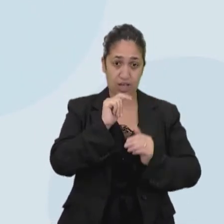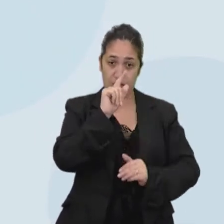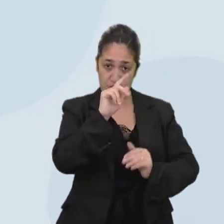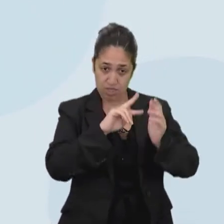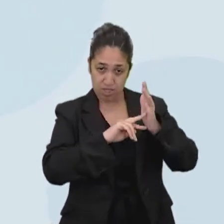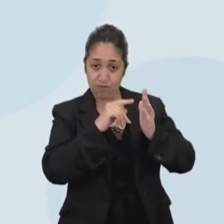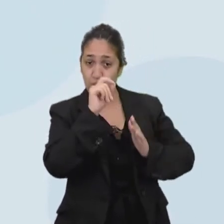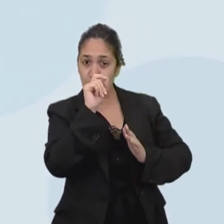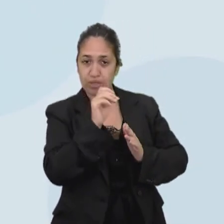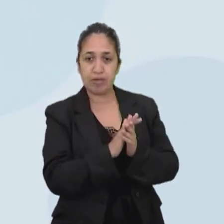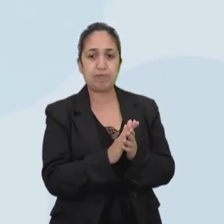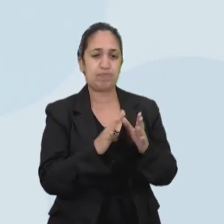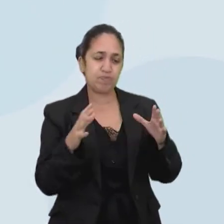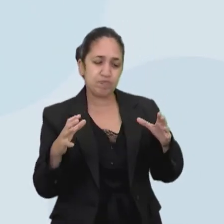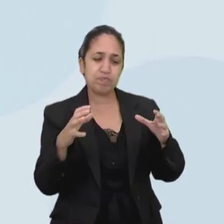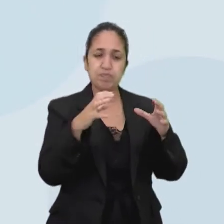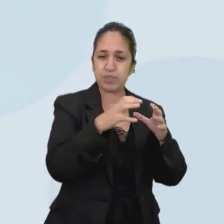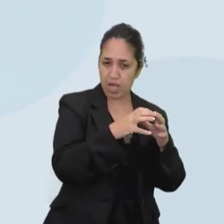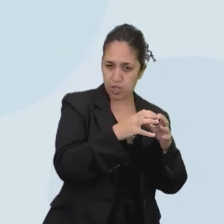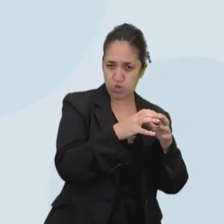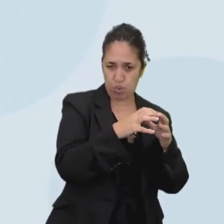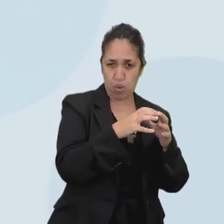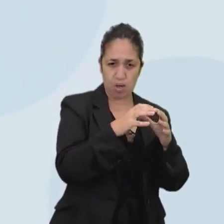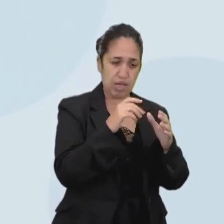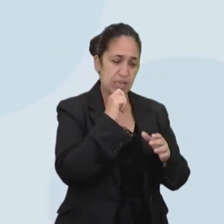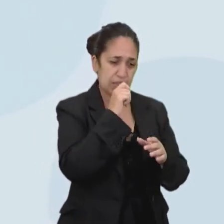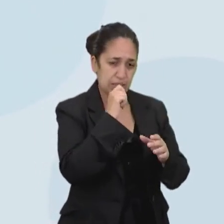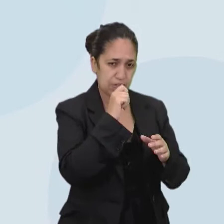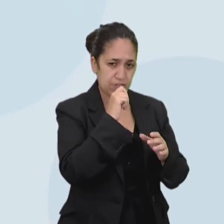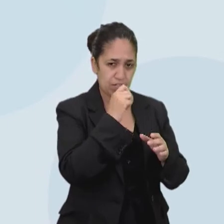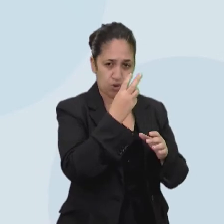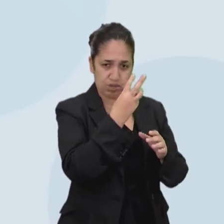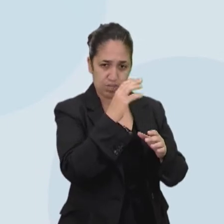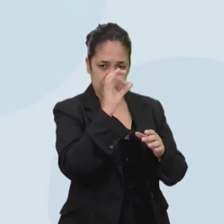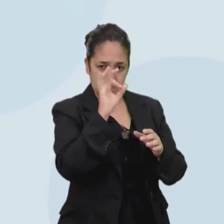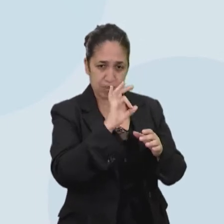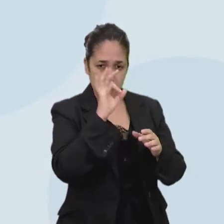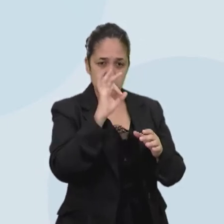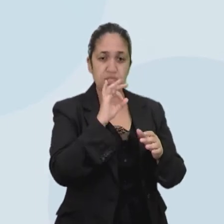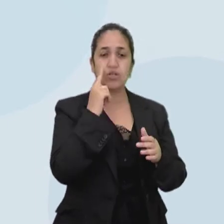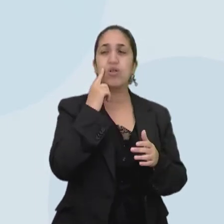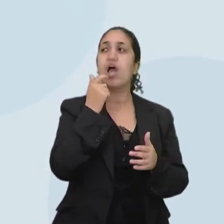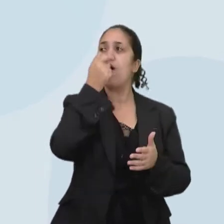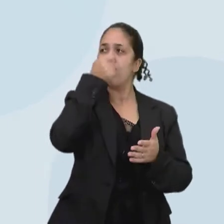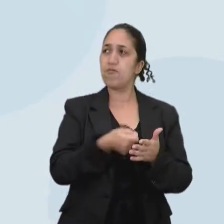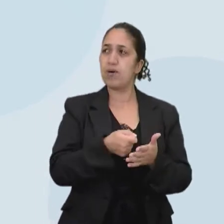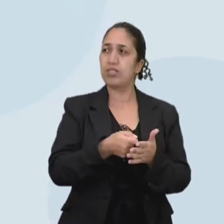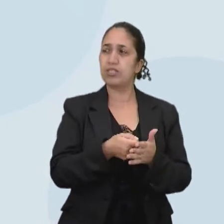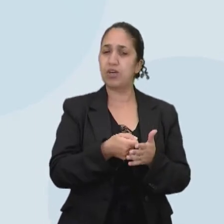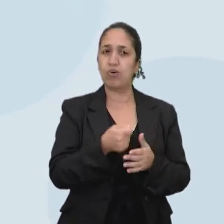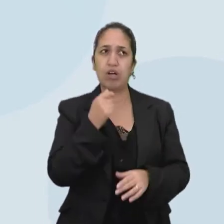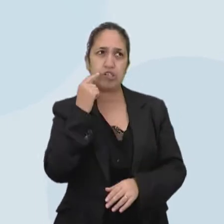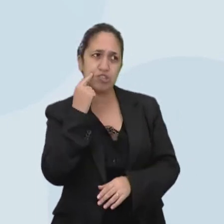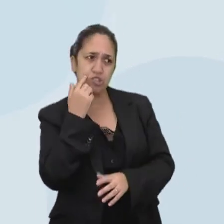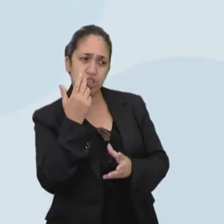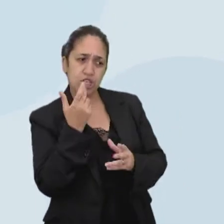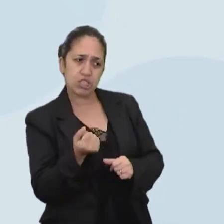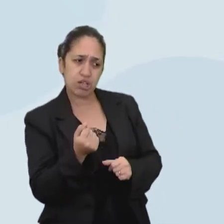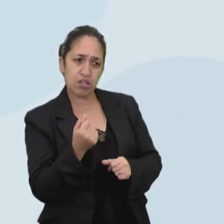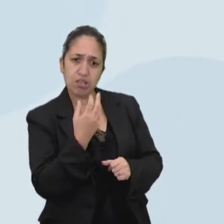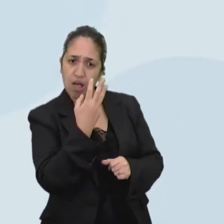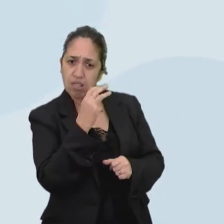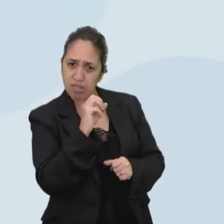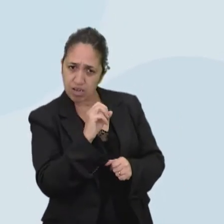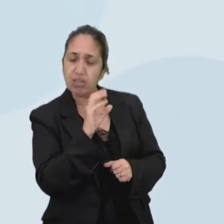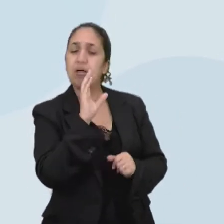que 30% dos entrevistados fizerem alguma afirmação, o que a gente deve considerar? Poxa, pode ser os 30?